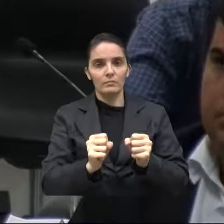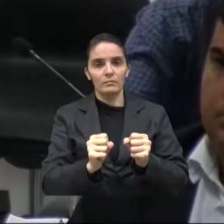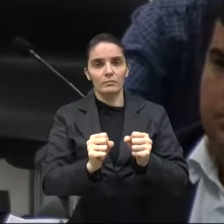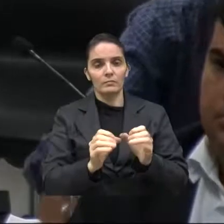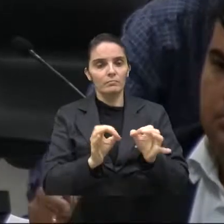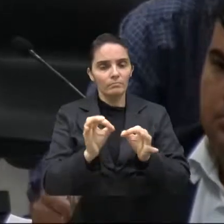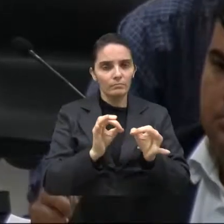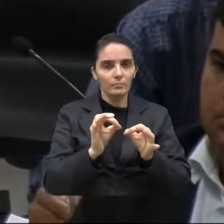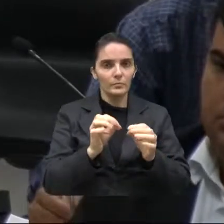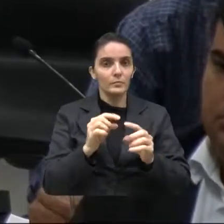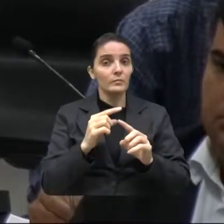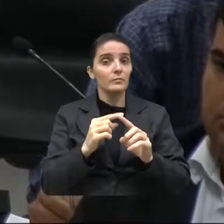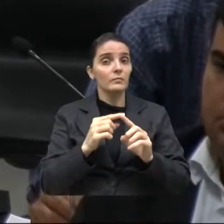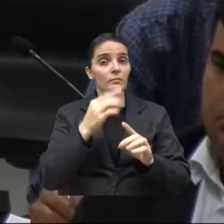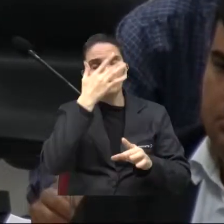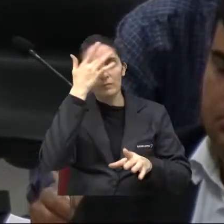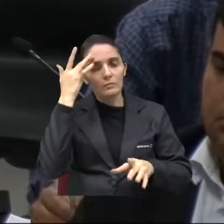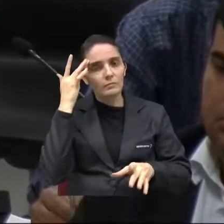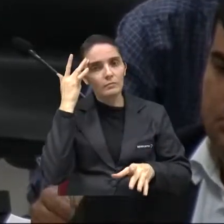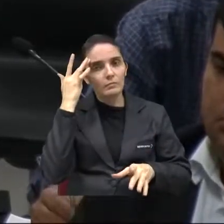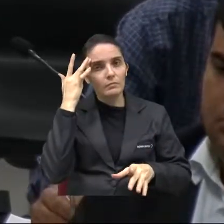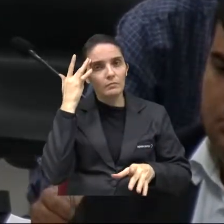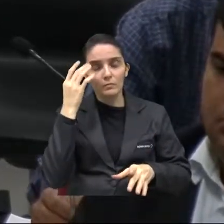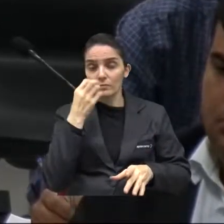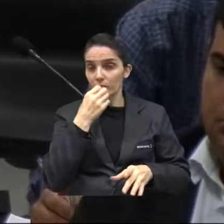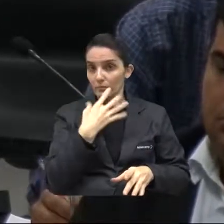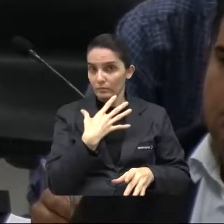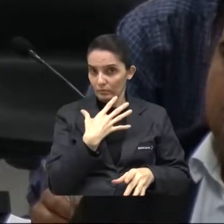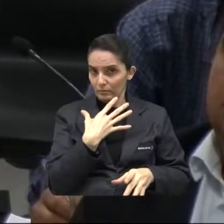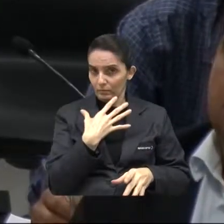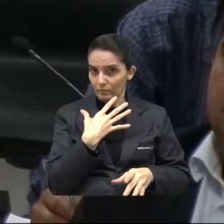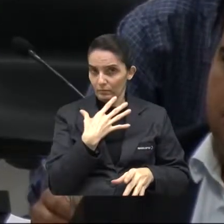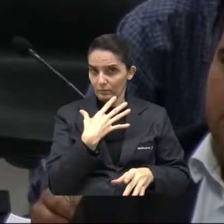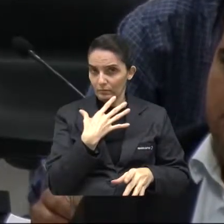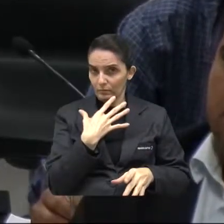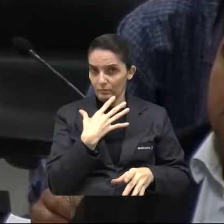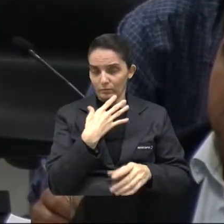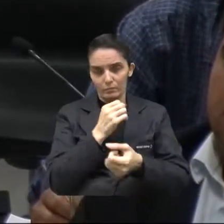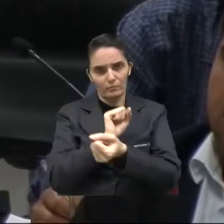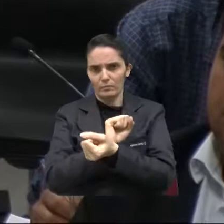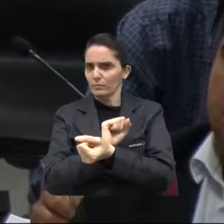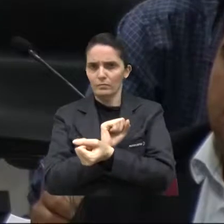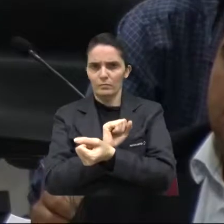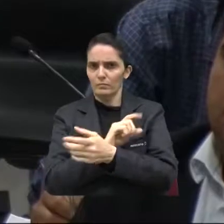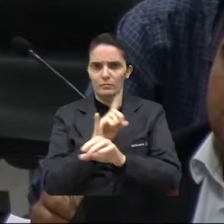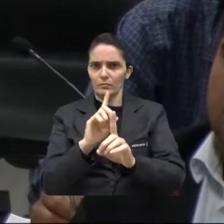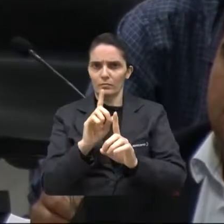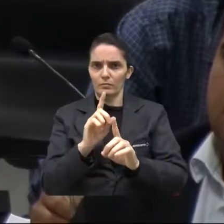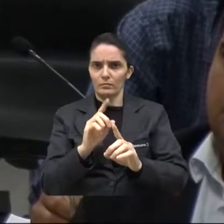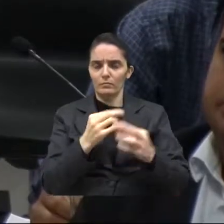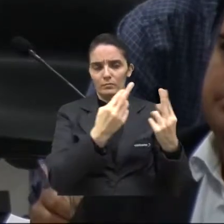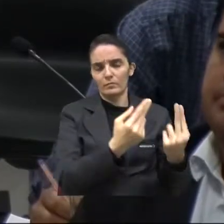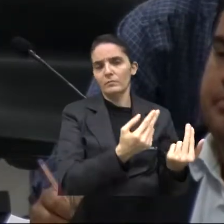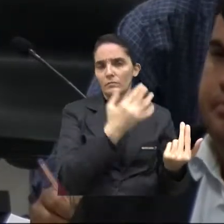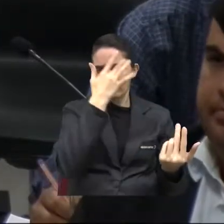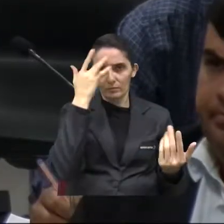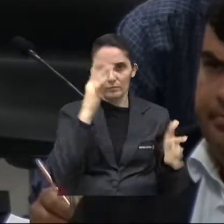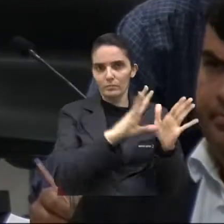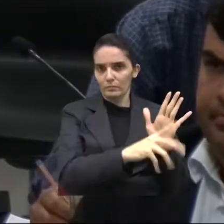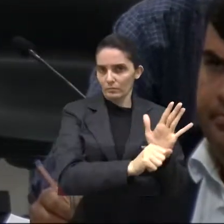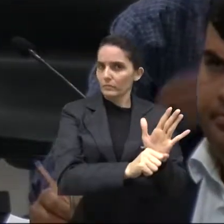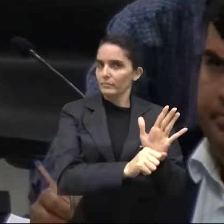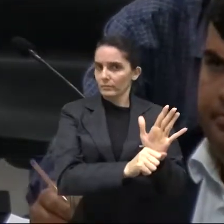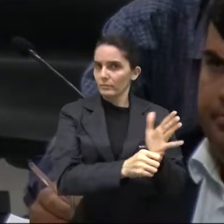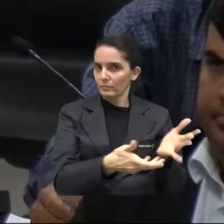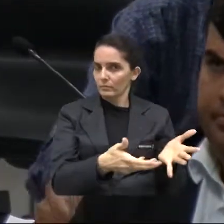a pessoa que for pega, pessoa do bem, não pague pela pessoa do mal. Mas, parabéns,